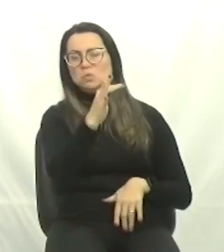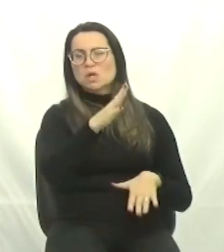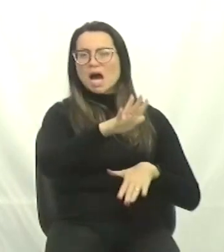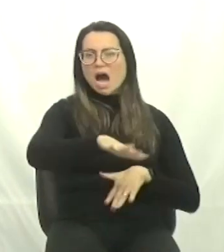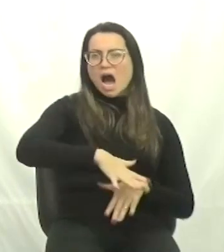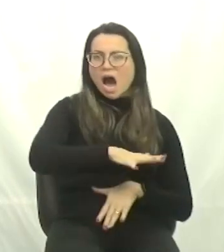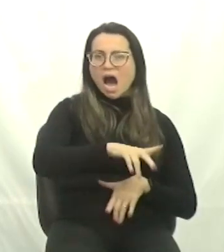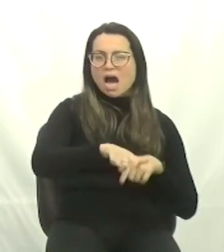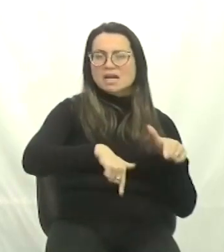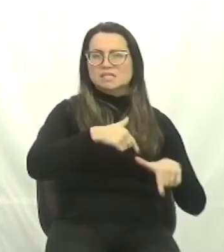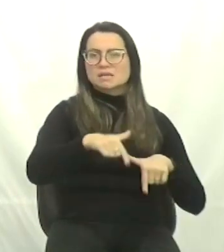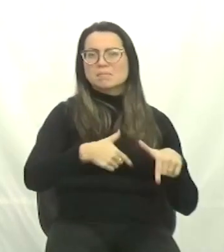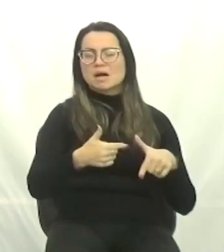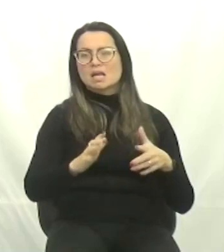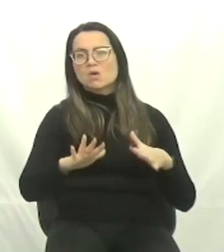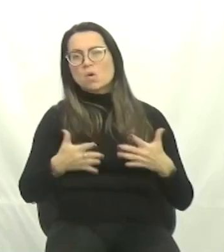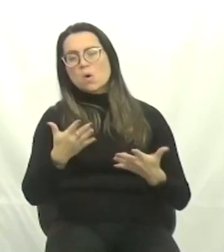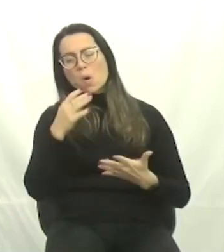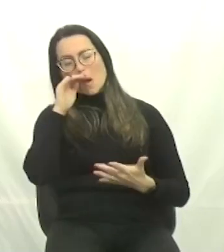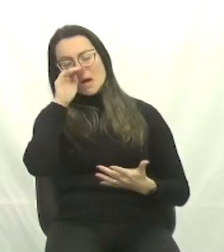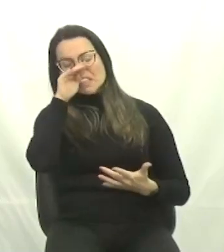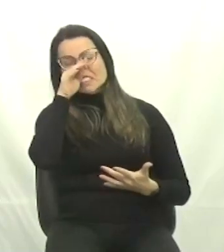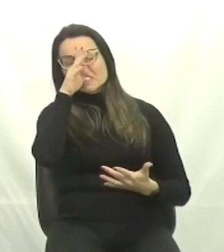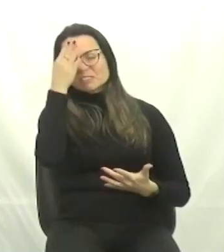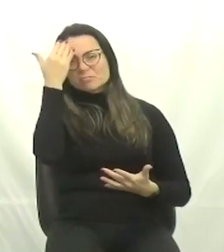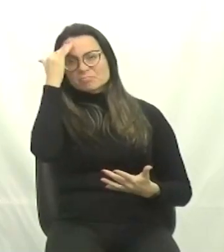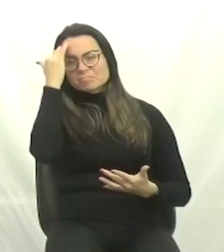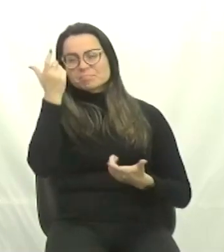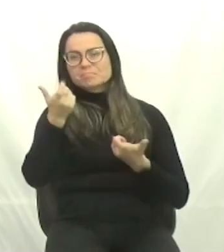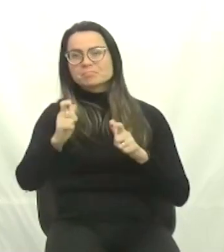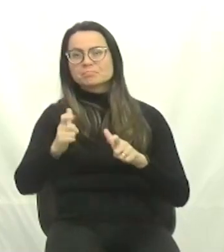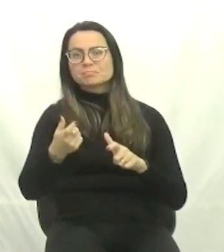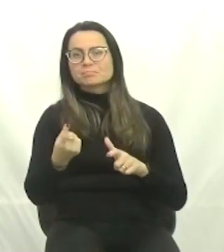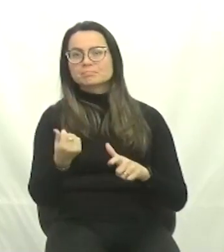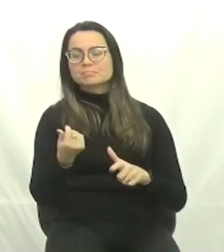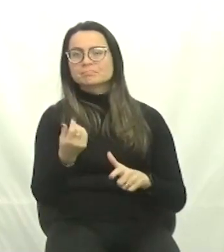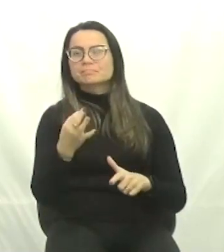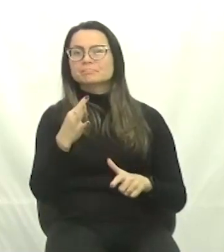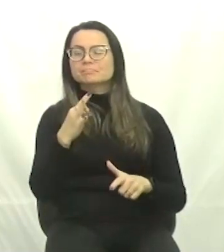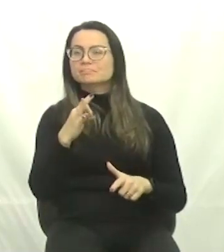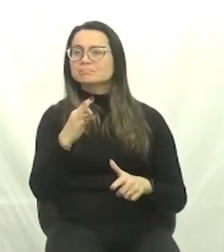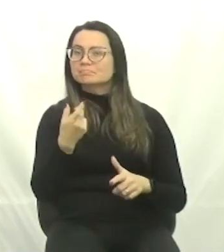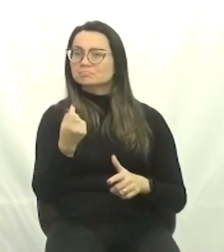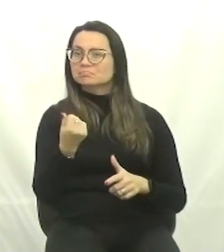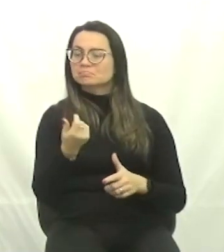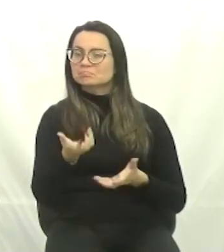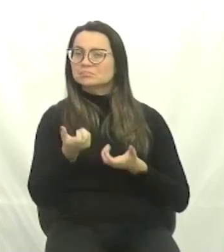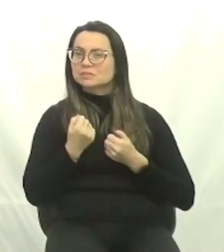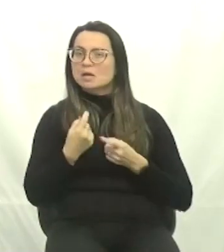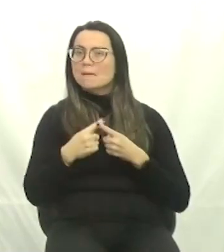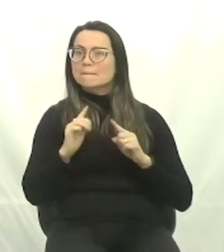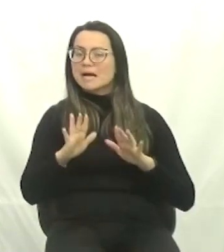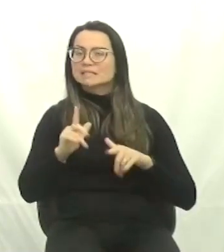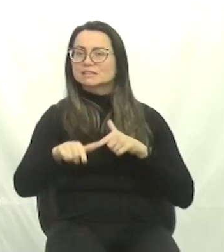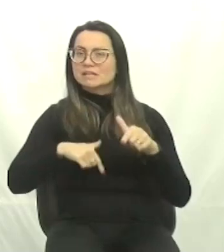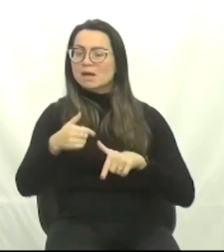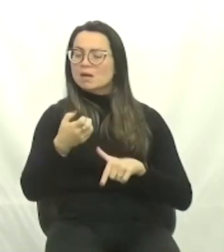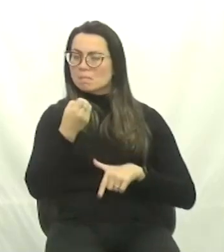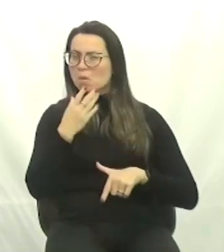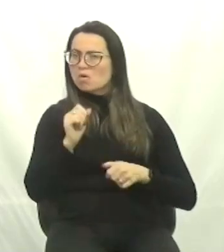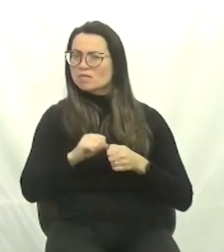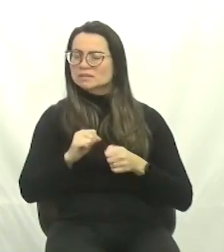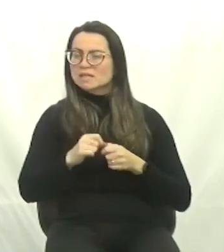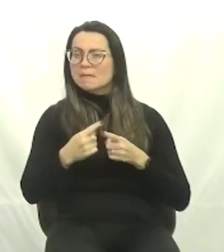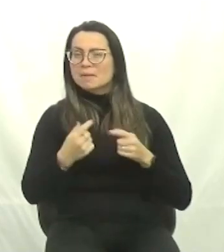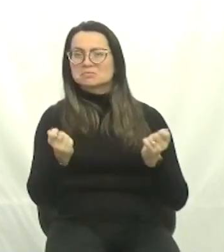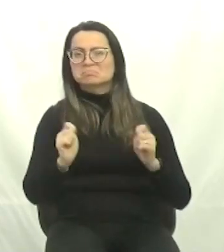ou também entender que ali é um lugar de remuneração, mas, para além de tudo isso, fazer um bom trabalho. Porque quando você não está